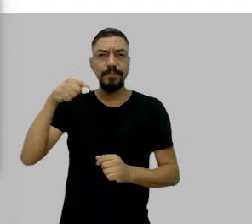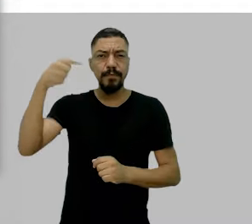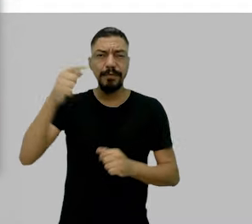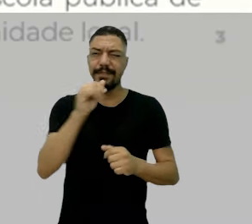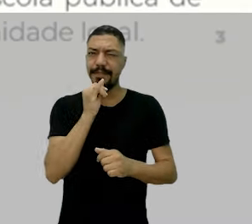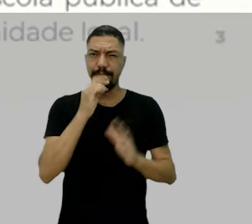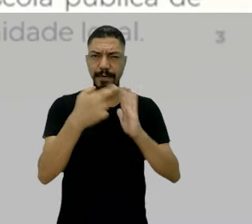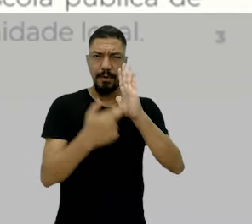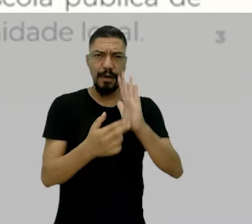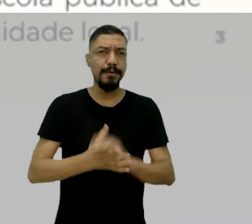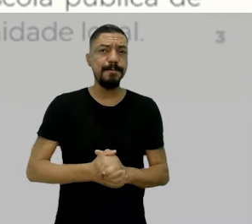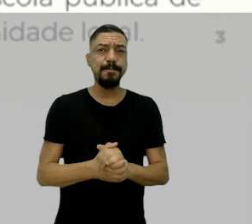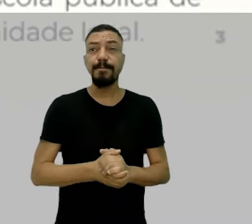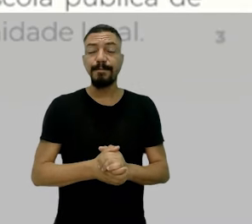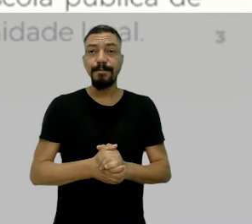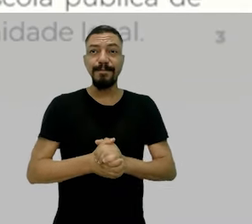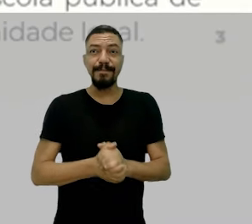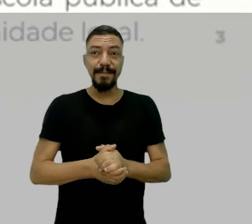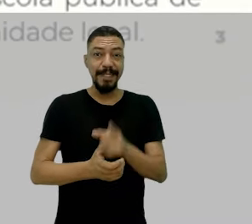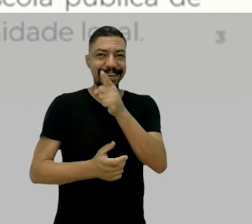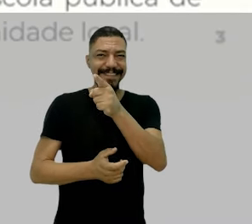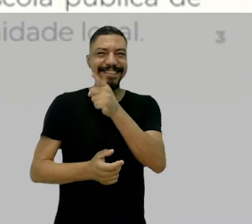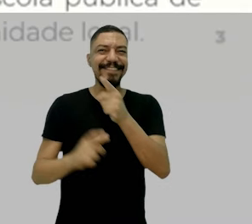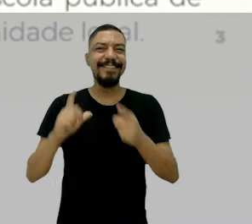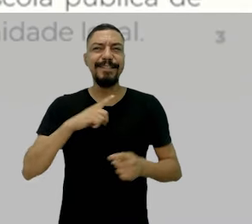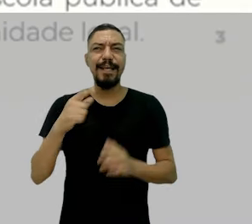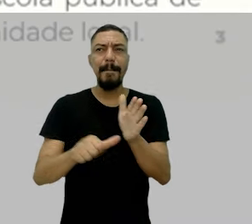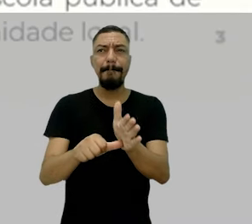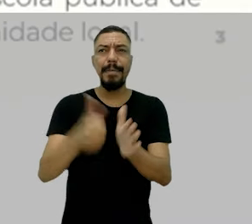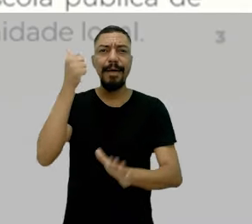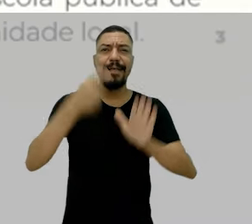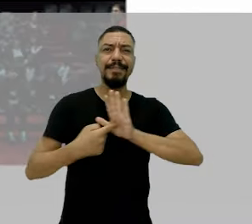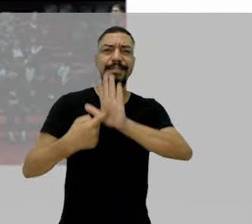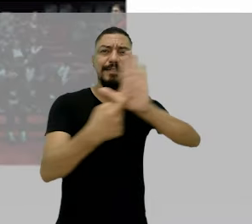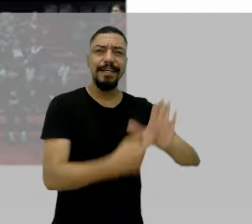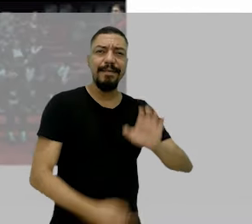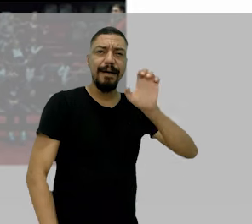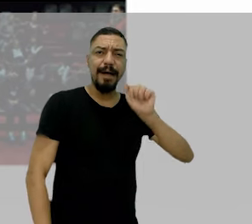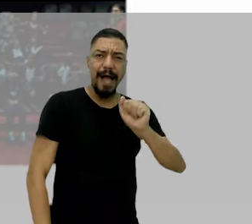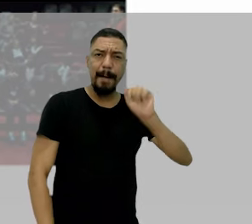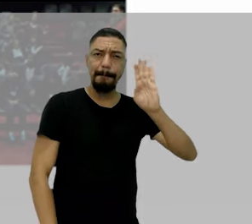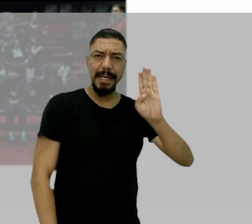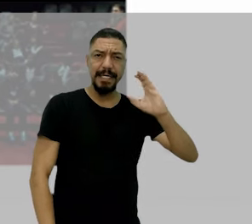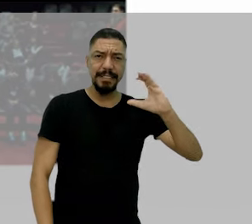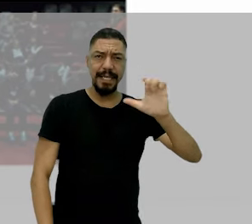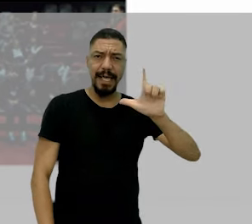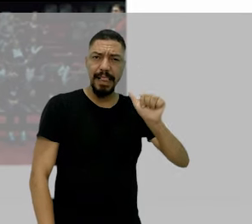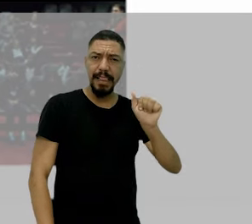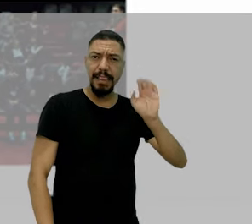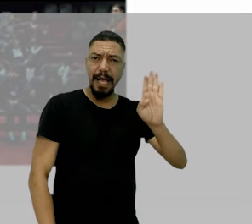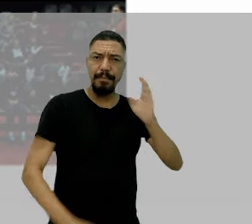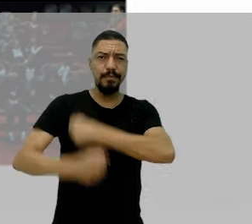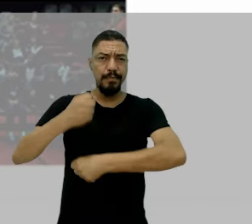favor. Aí aqui a gente tem a primeira edição do ABC Lab, lá em 2021. Aqui, isso é